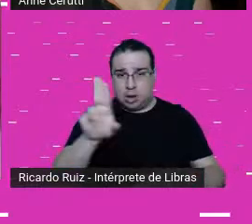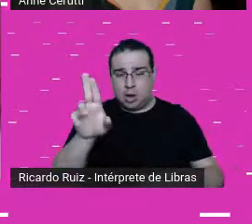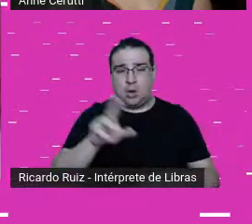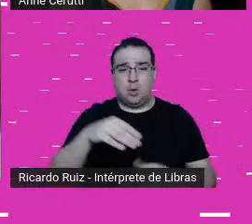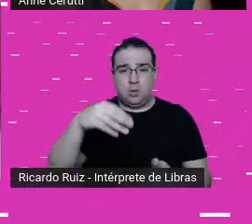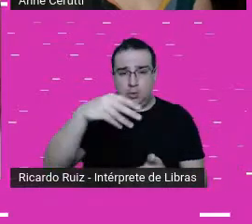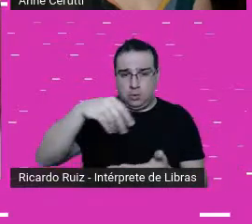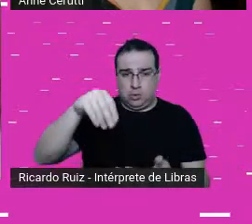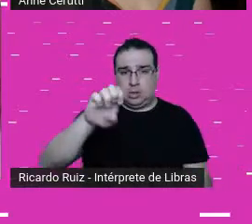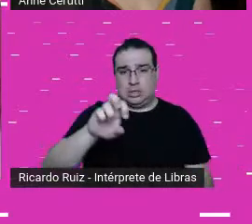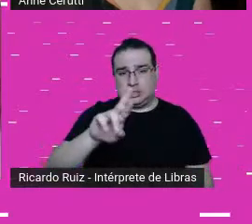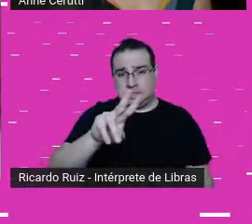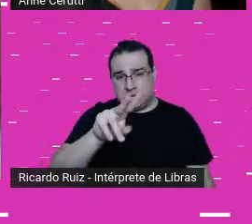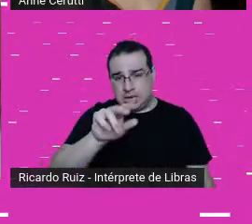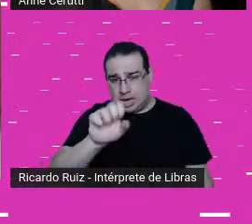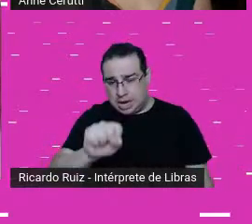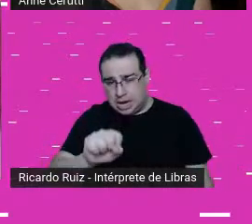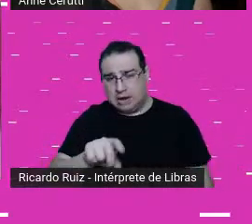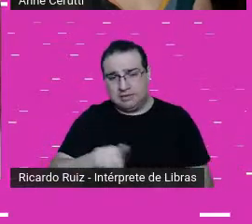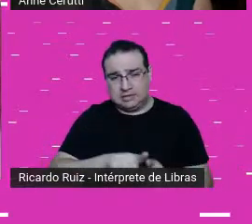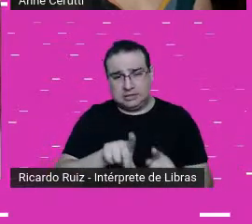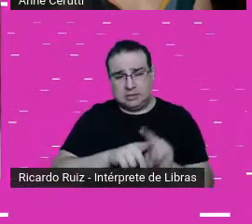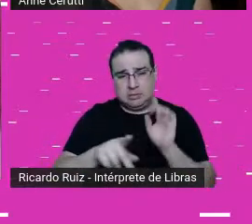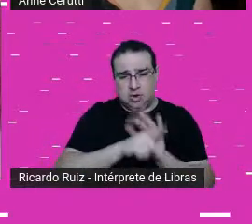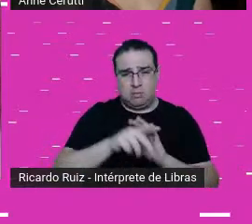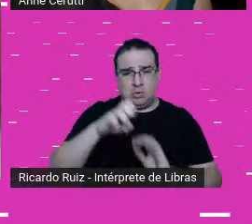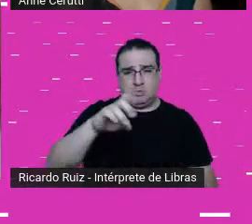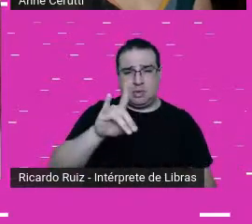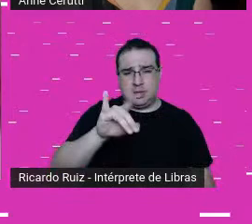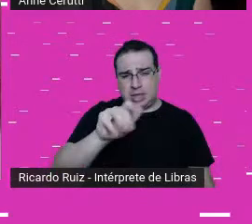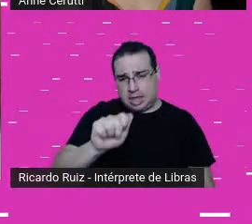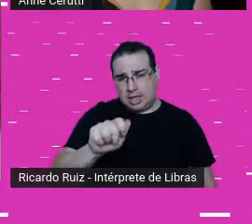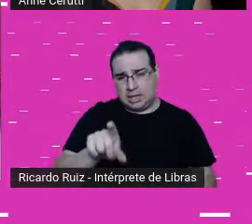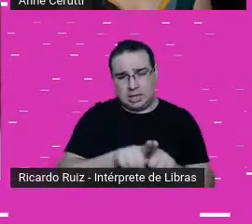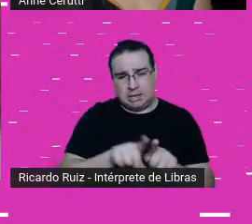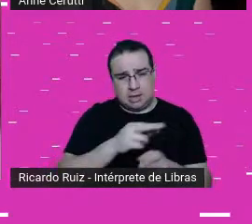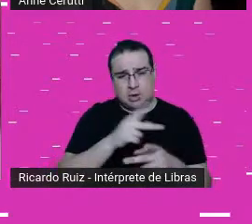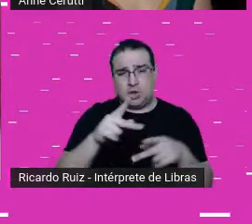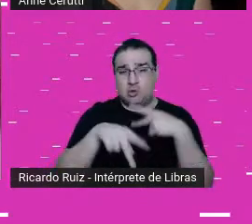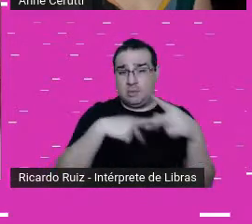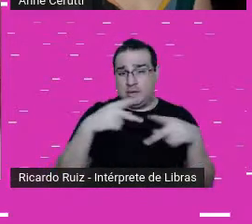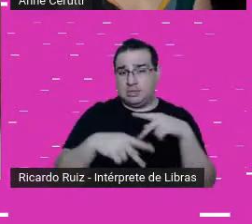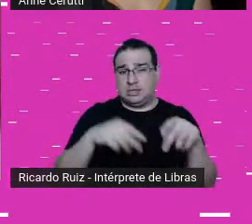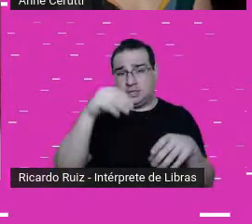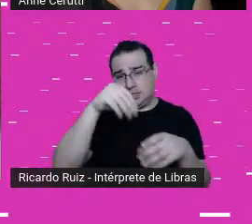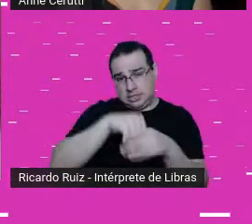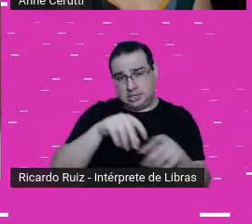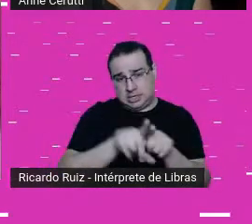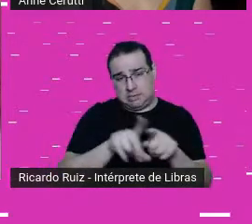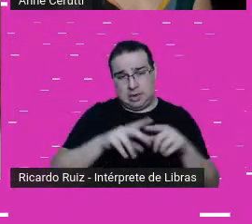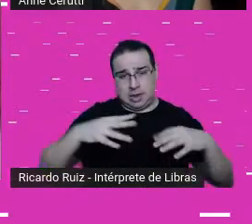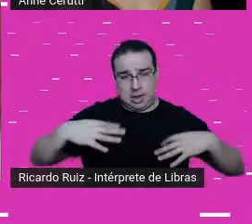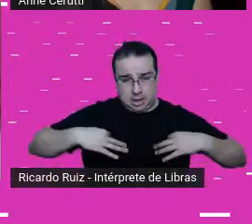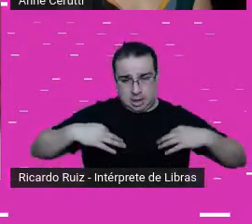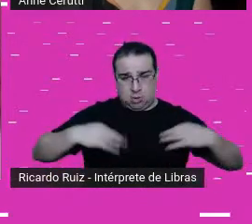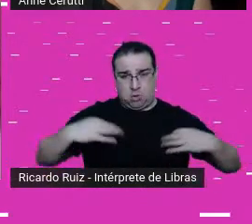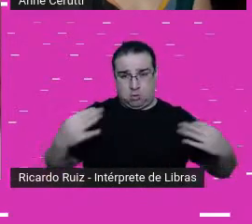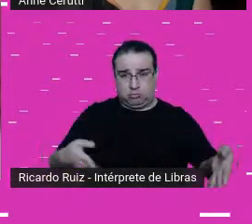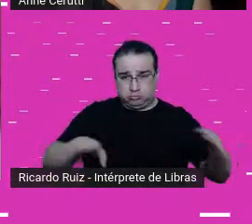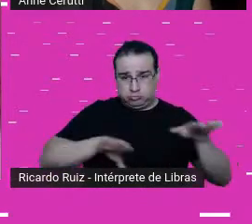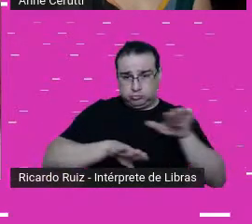ervas venenosas de Medeia, enfim, né? A coisa do presente que era o vestido para